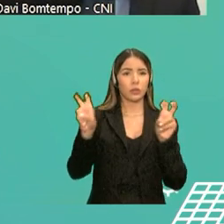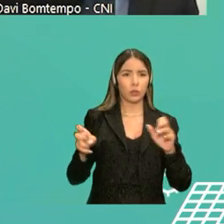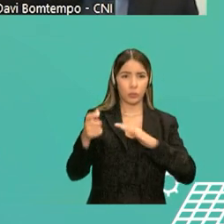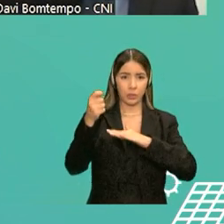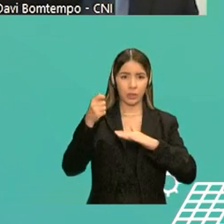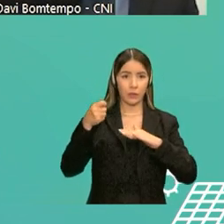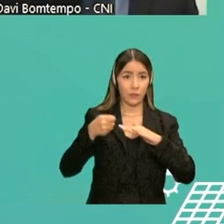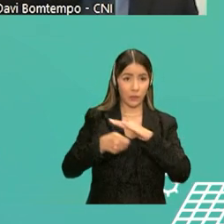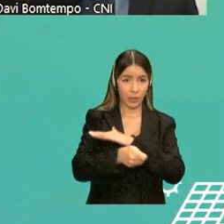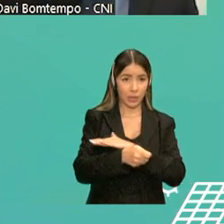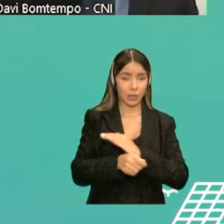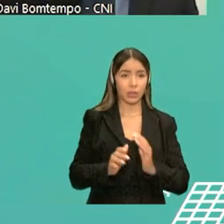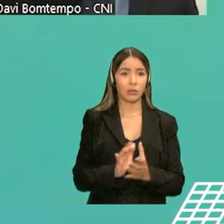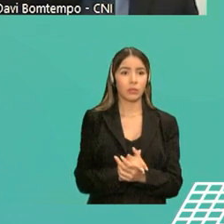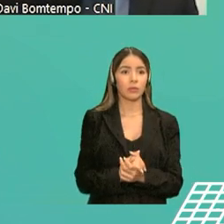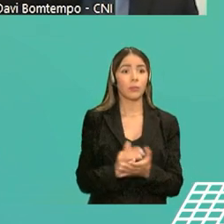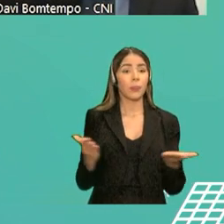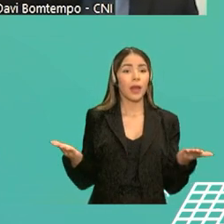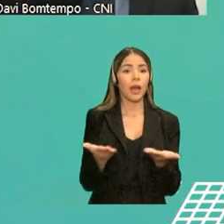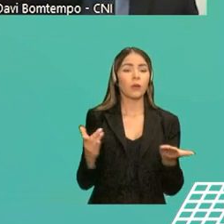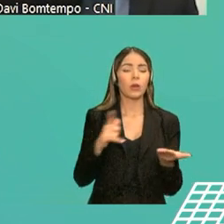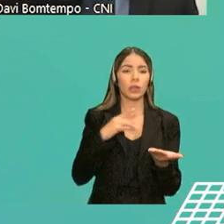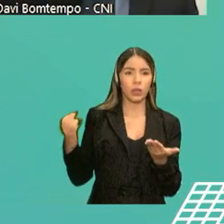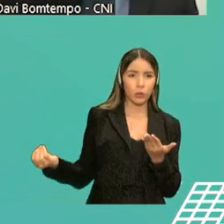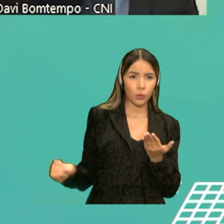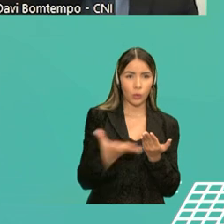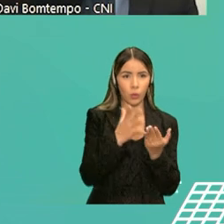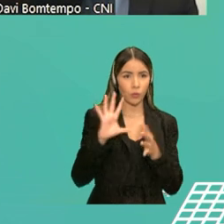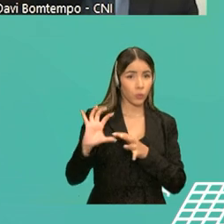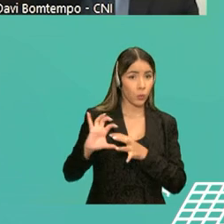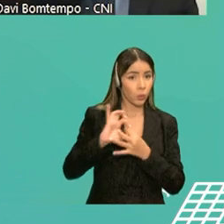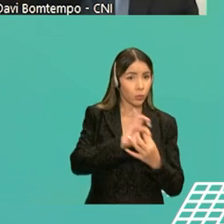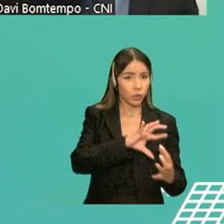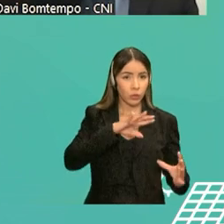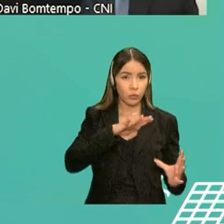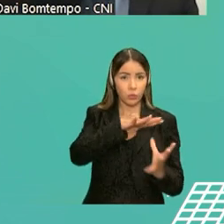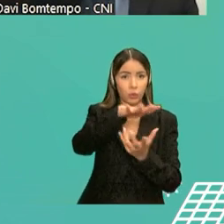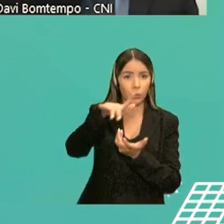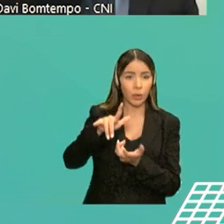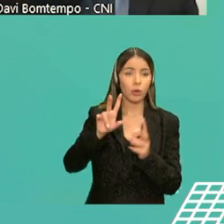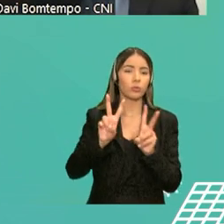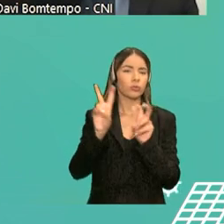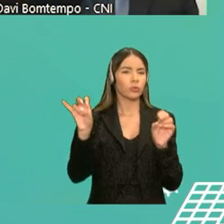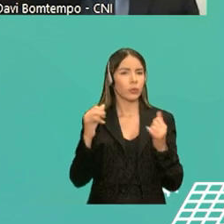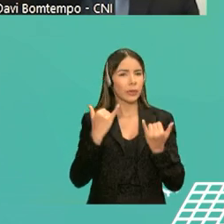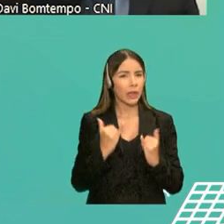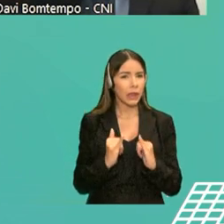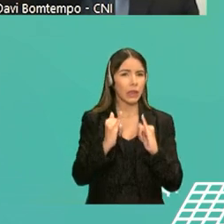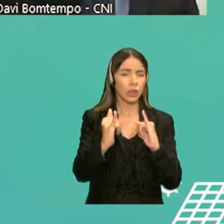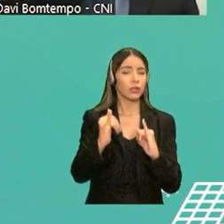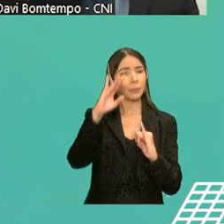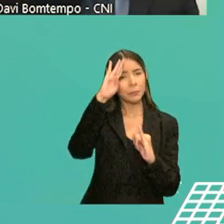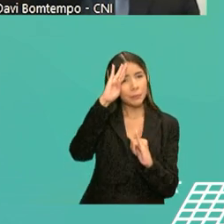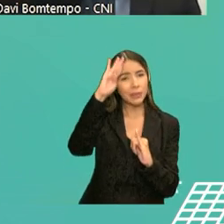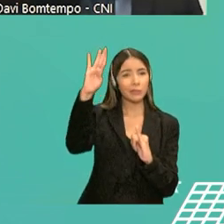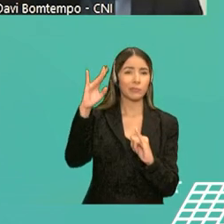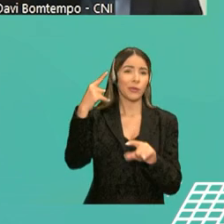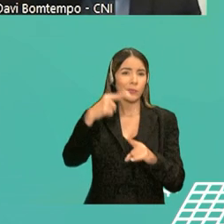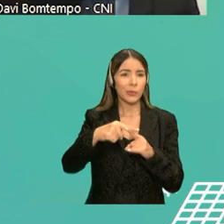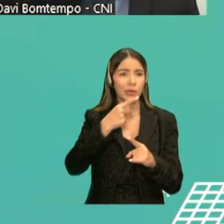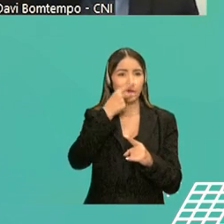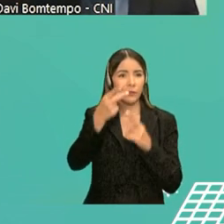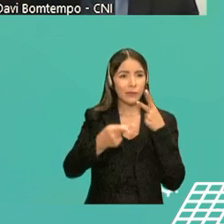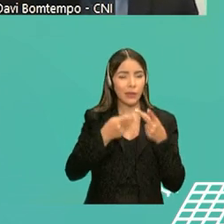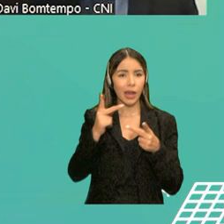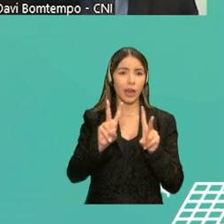também aqui, né, um novo contexto global, né, trazendo a energia como ponto central quando se fala de